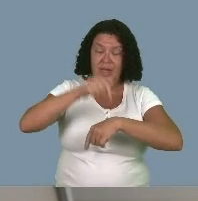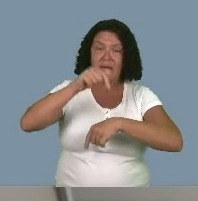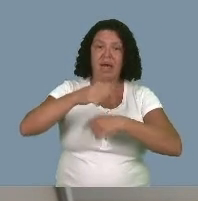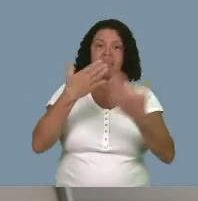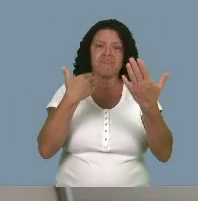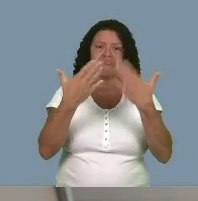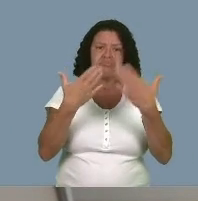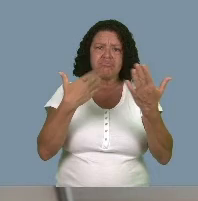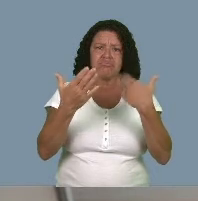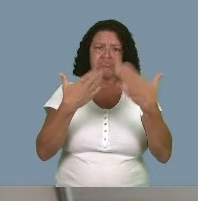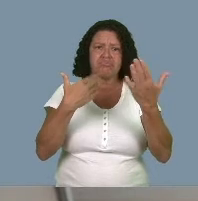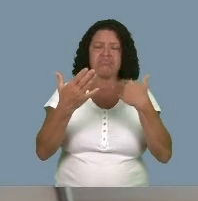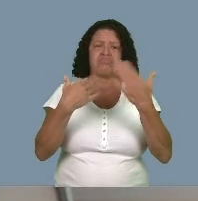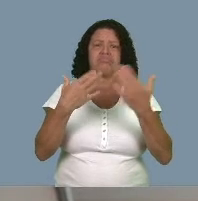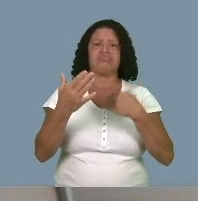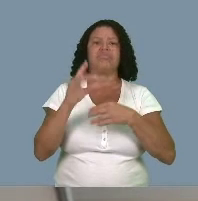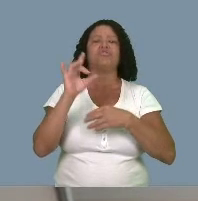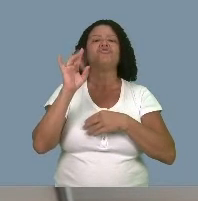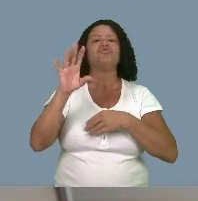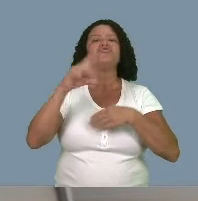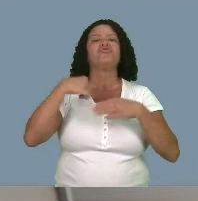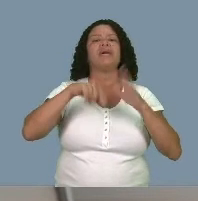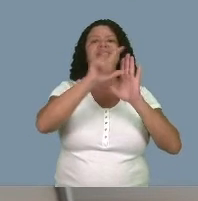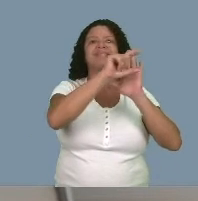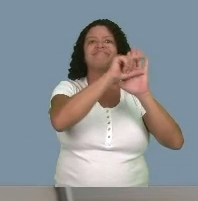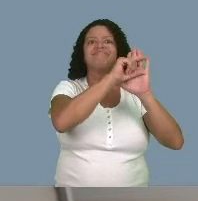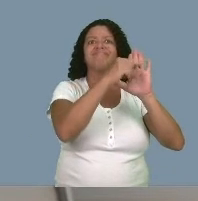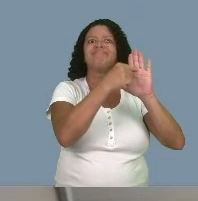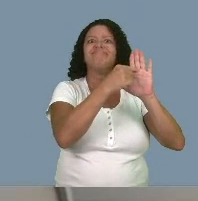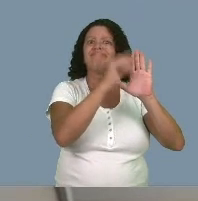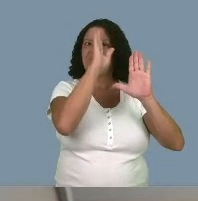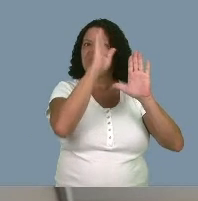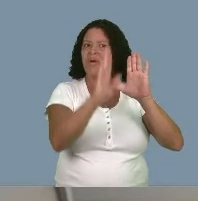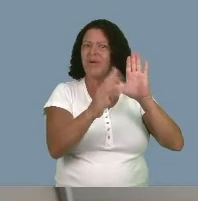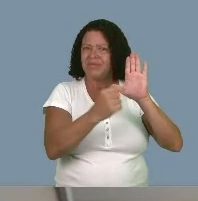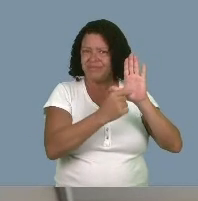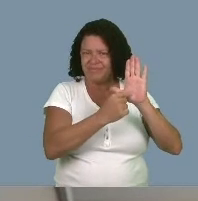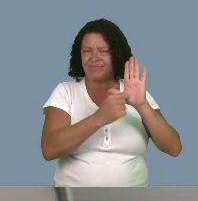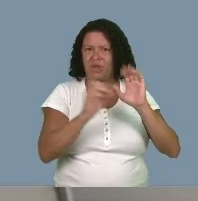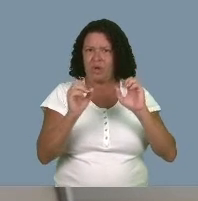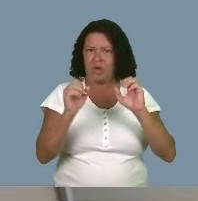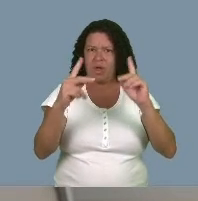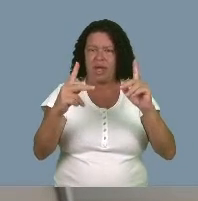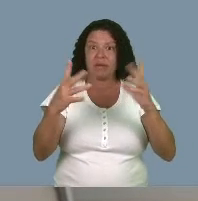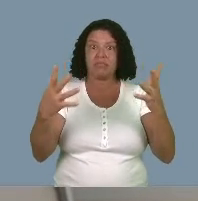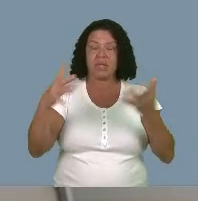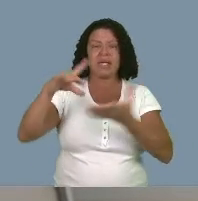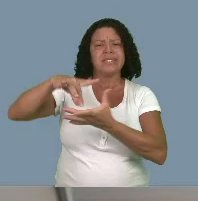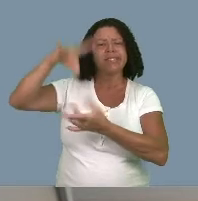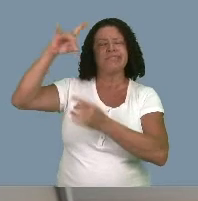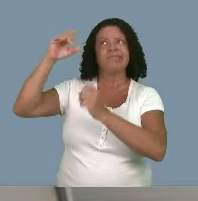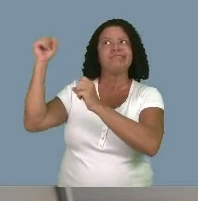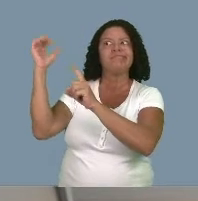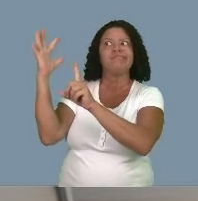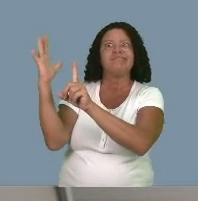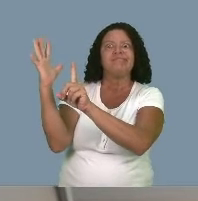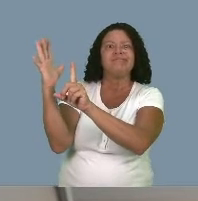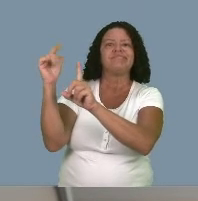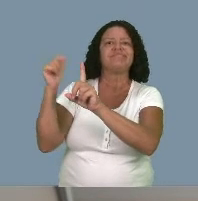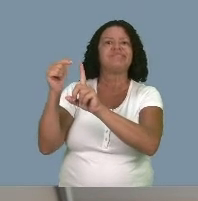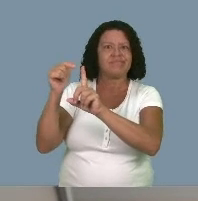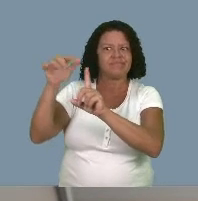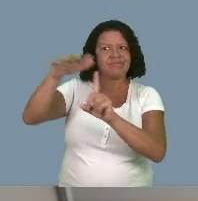um pouco com vocês sobre essa mensagem especificamente, né? Que espírito tão iluminado esse, né, da